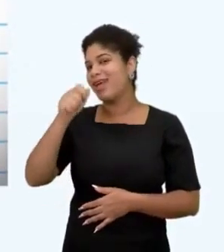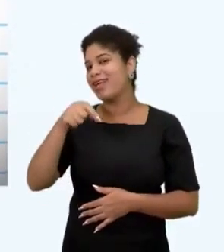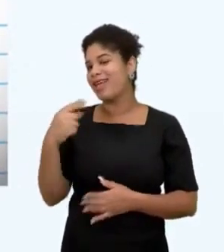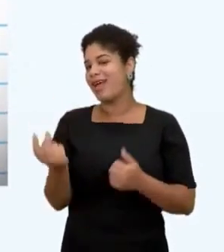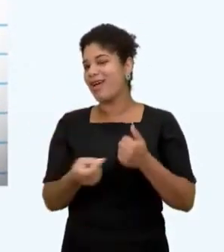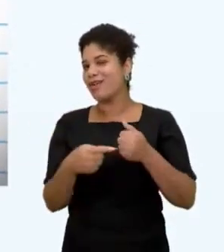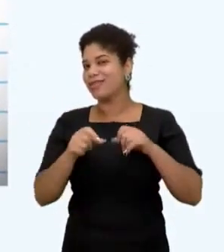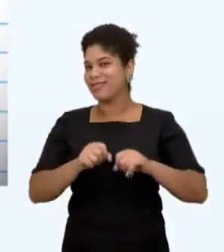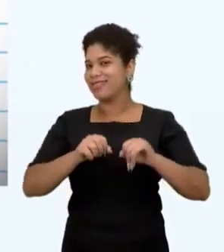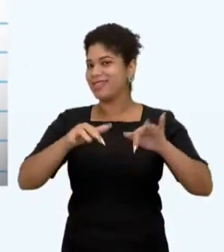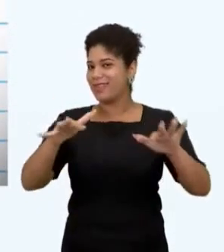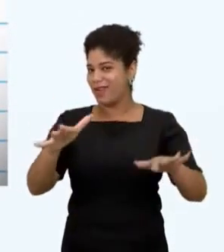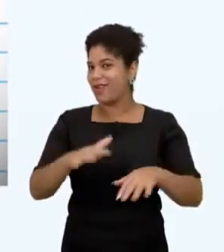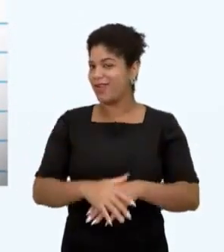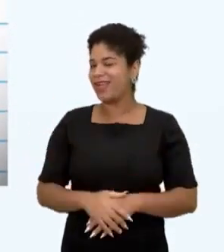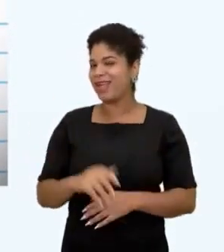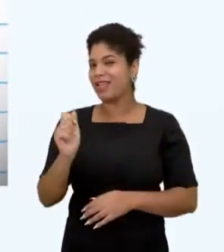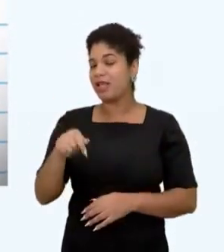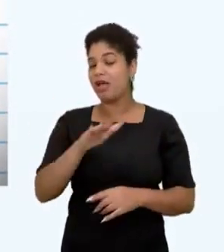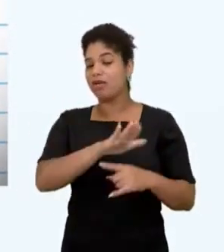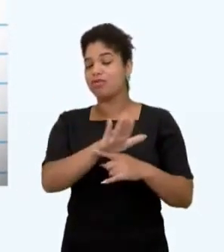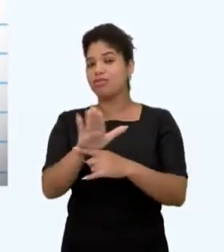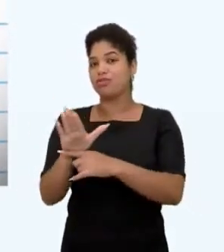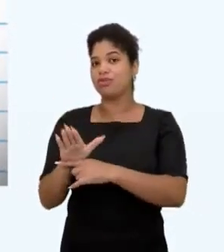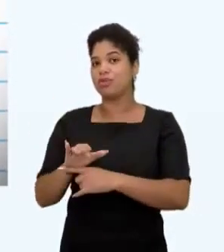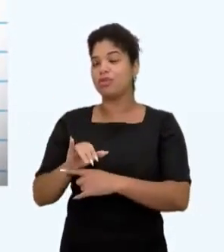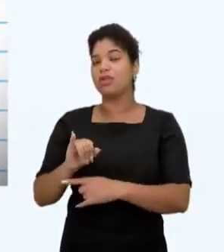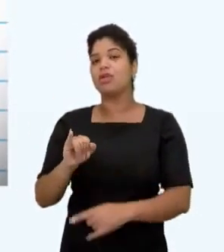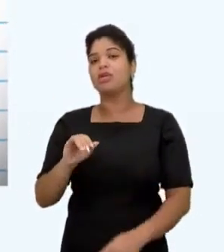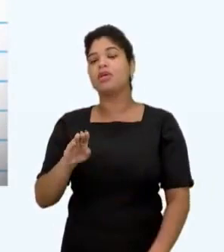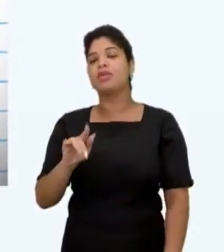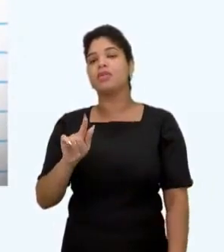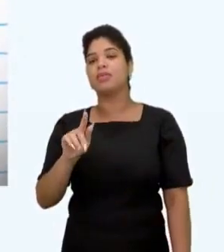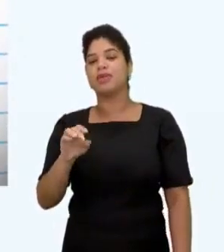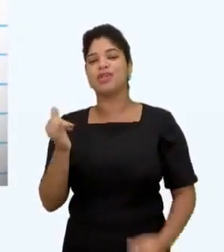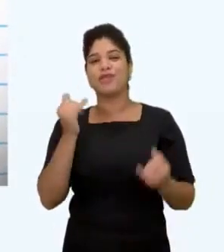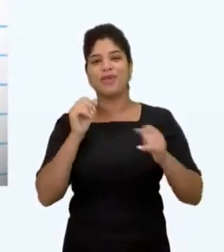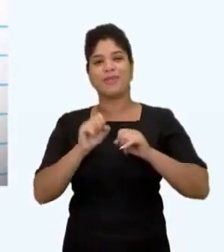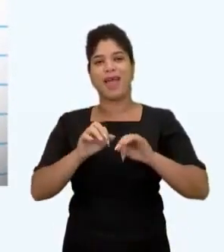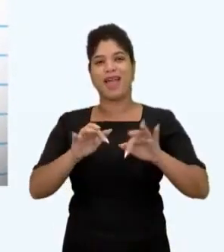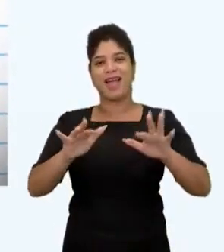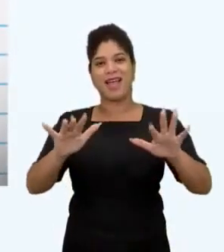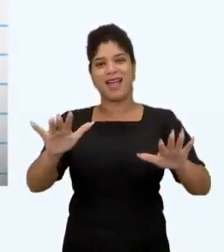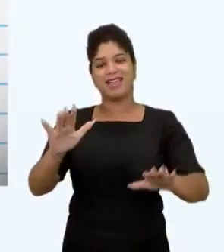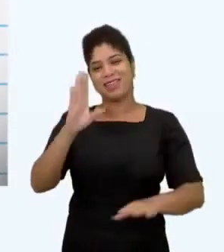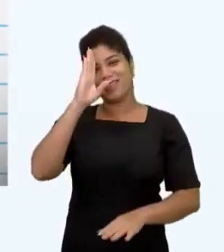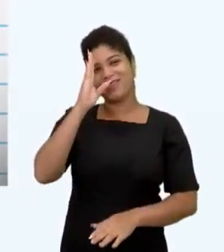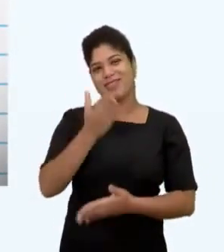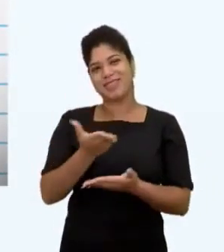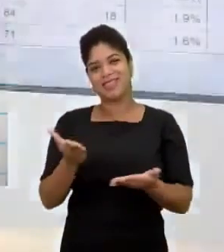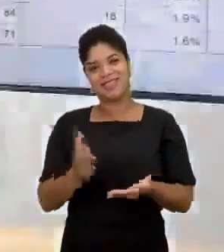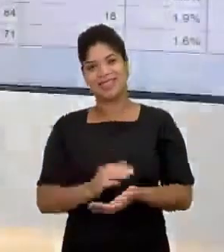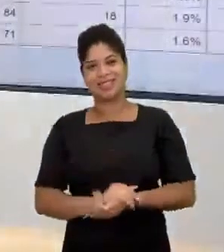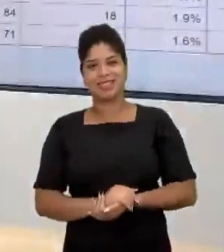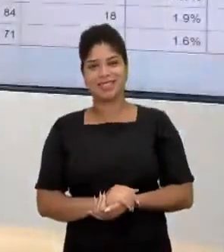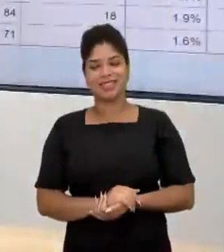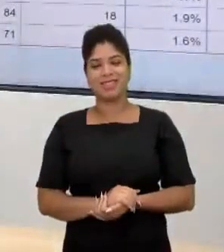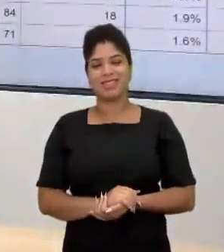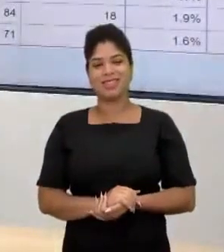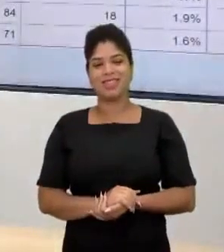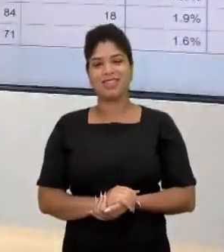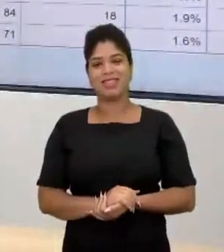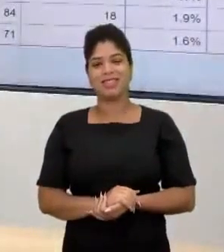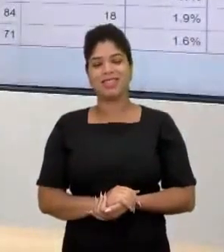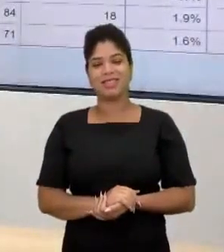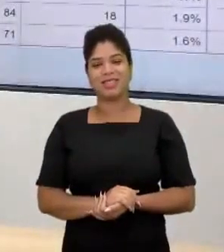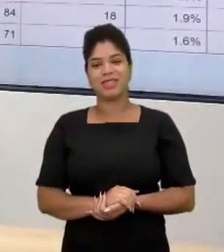curtir e compartilhar. Assim você estará ajudando o IBGE a disseminar informação pelo país. Até a próxima!